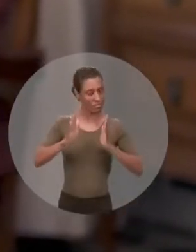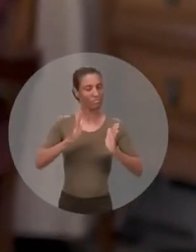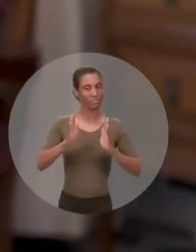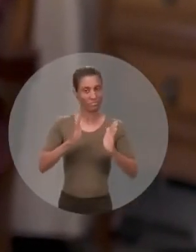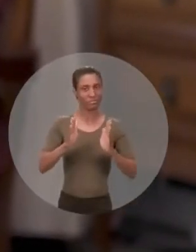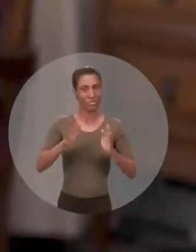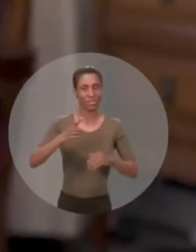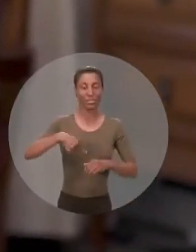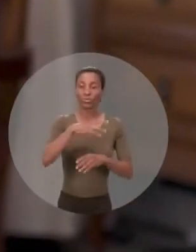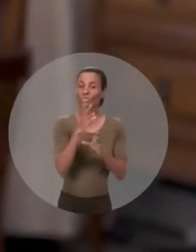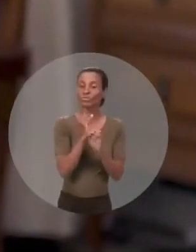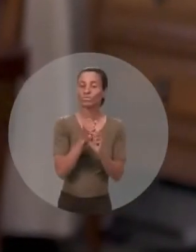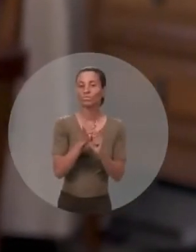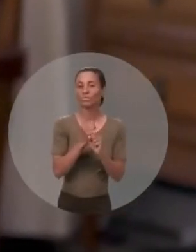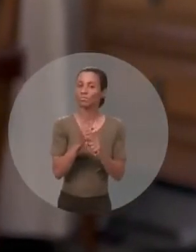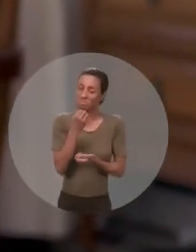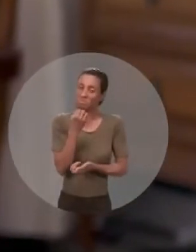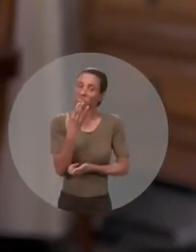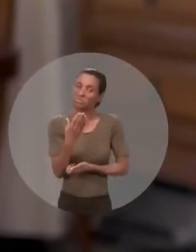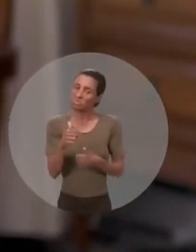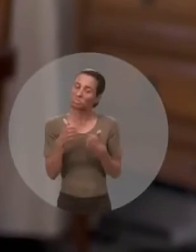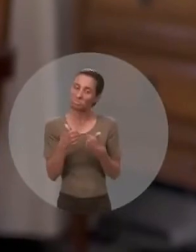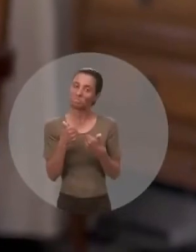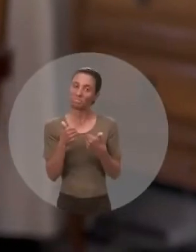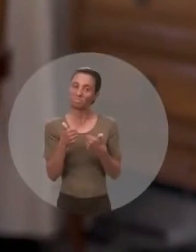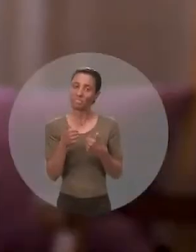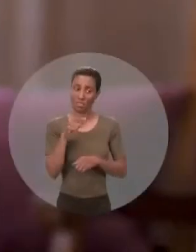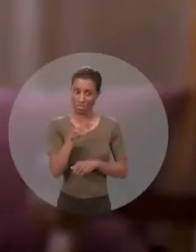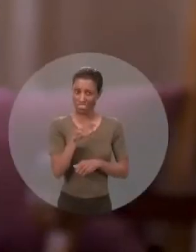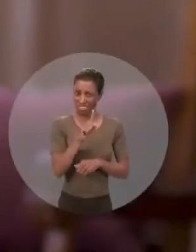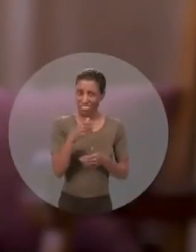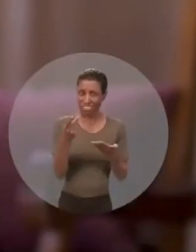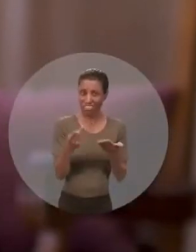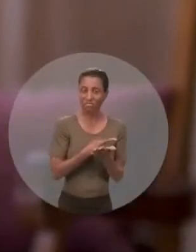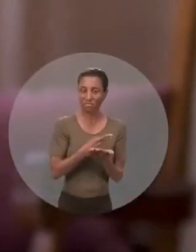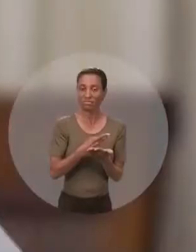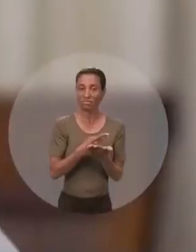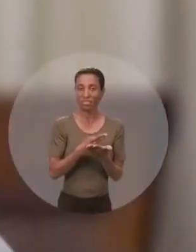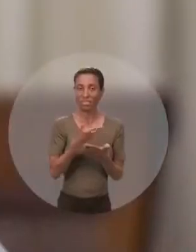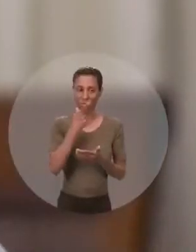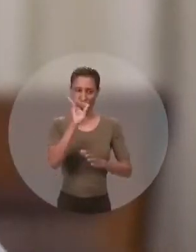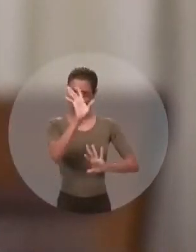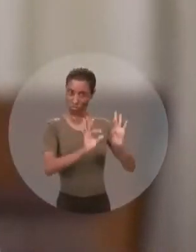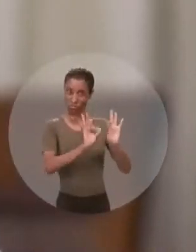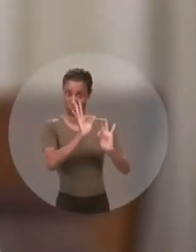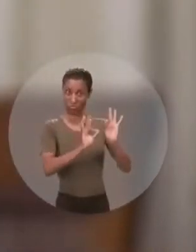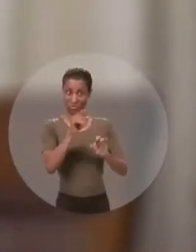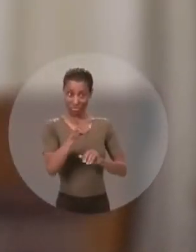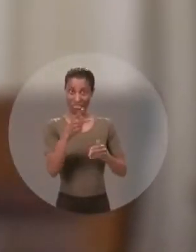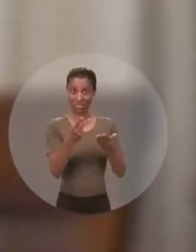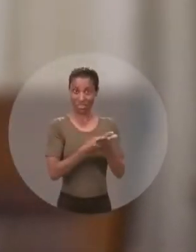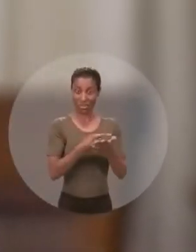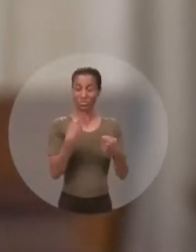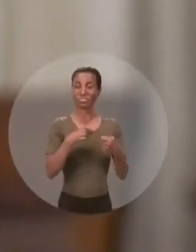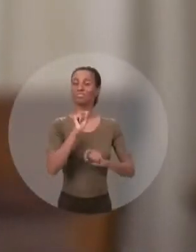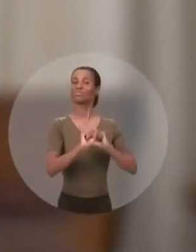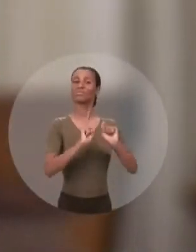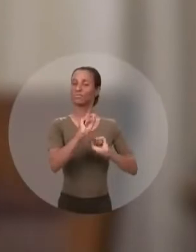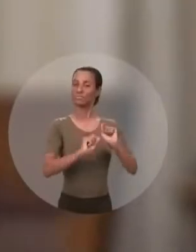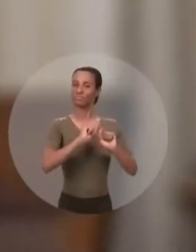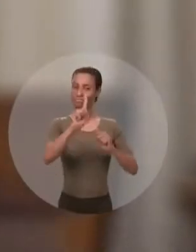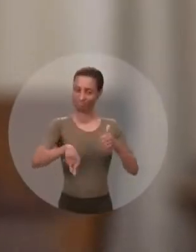7 deles, nossas contas estiveram no positivo. Isso está errado. E a correção deste erro